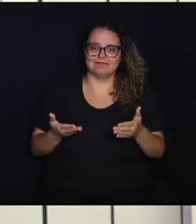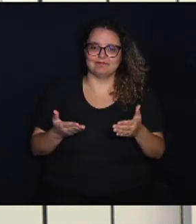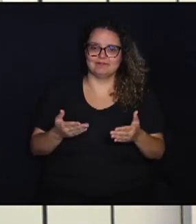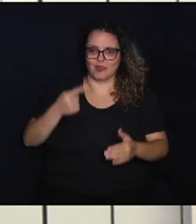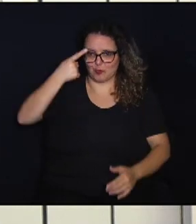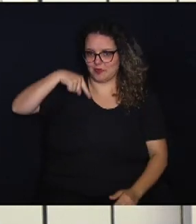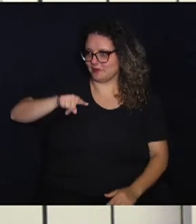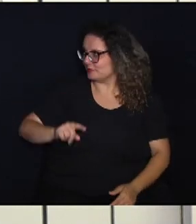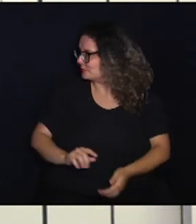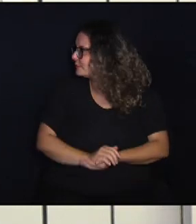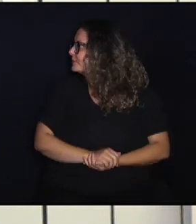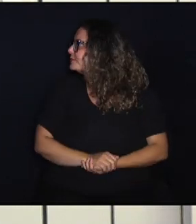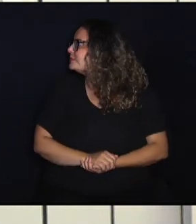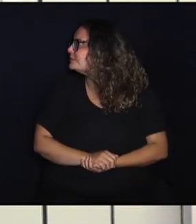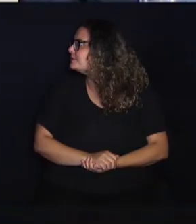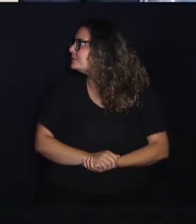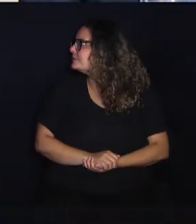perfil.